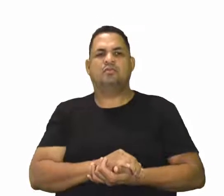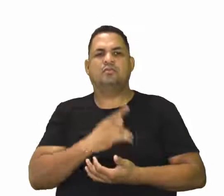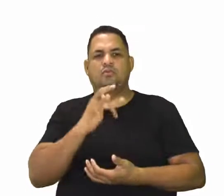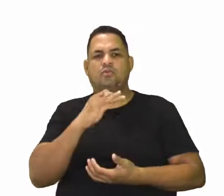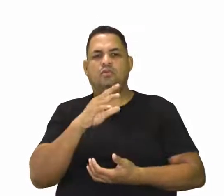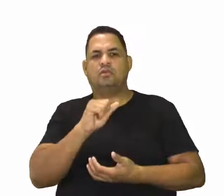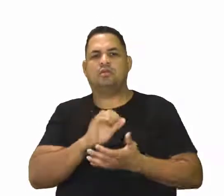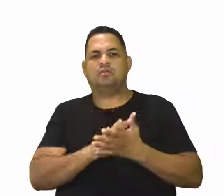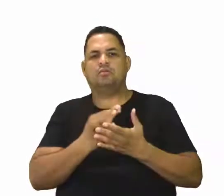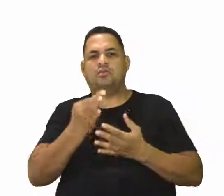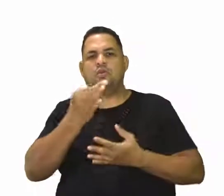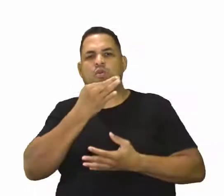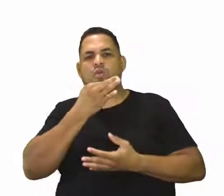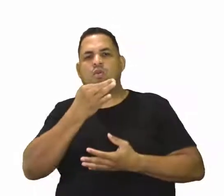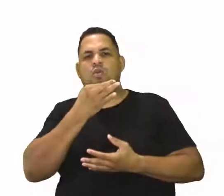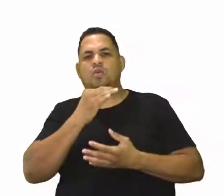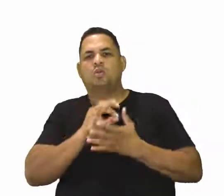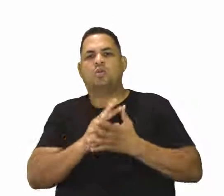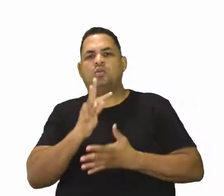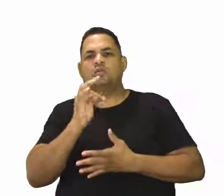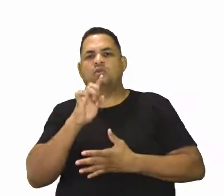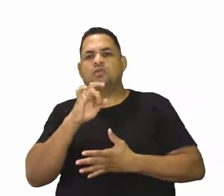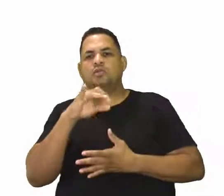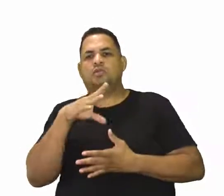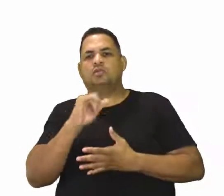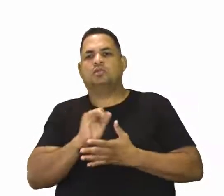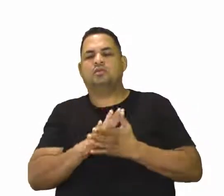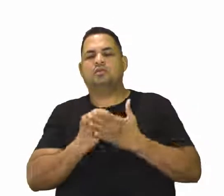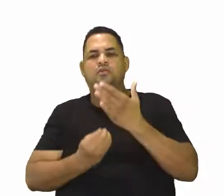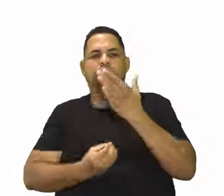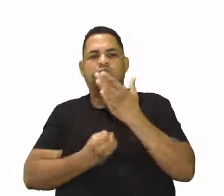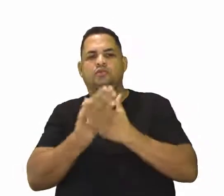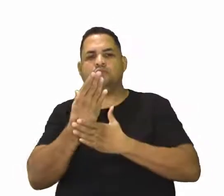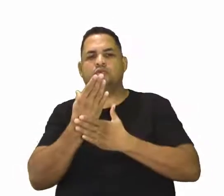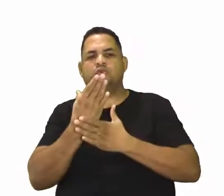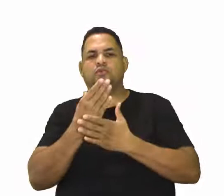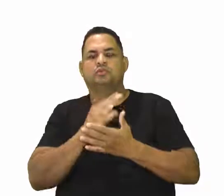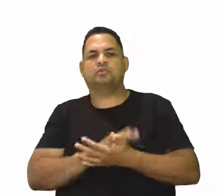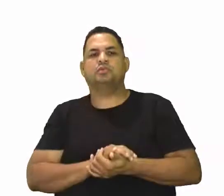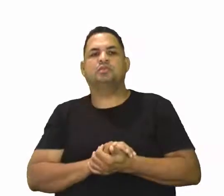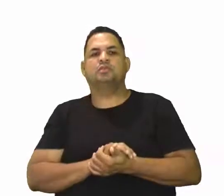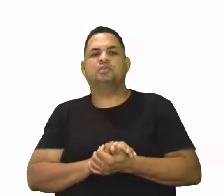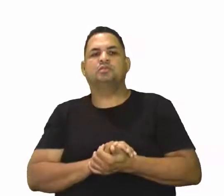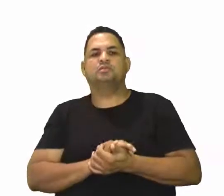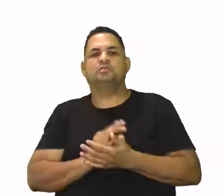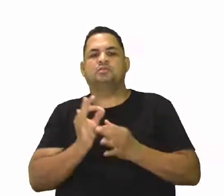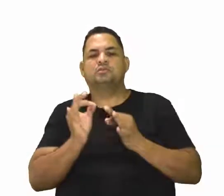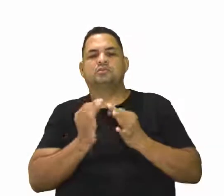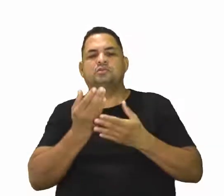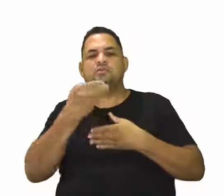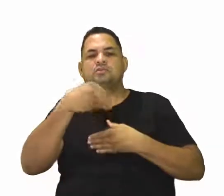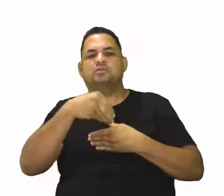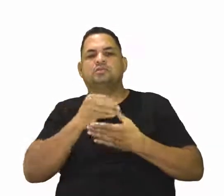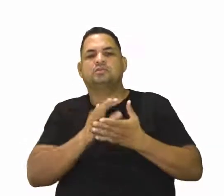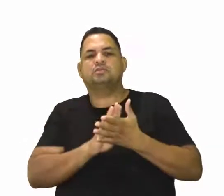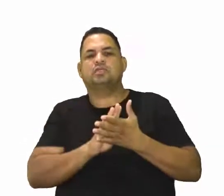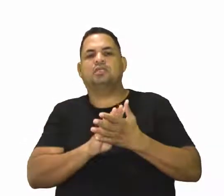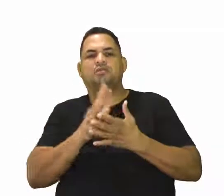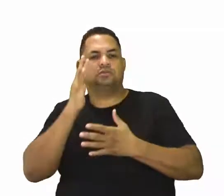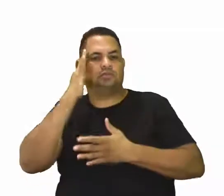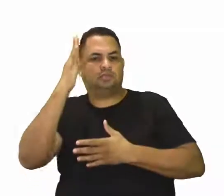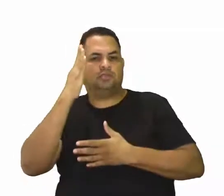Popper argumenta que o totalitarismo foi fundada foi fundado em cima de teorias